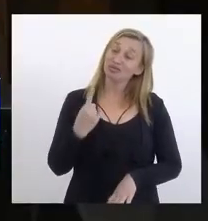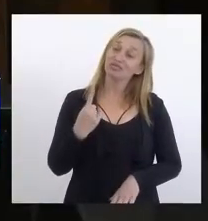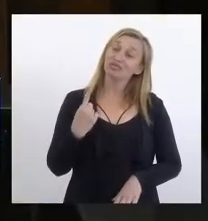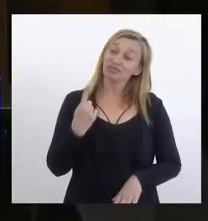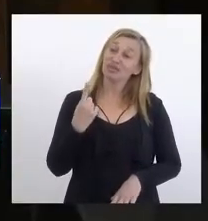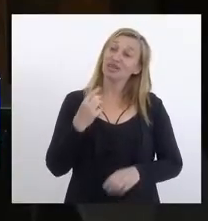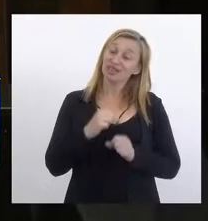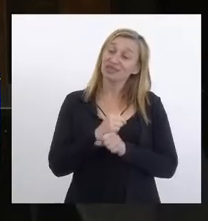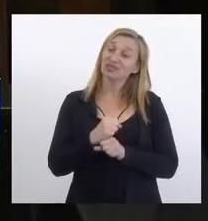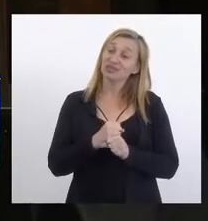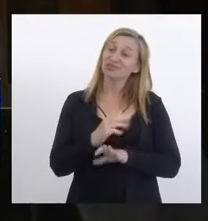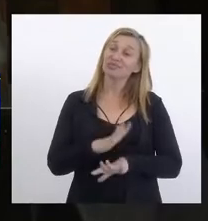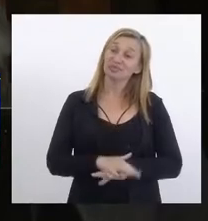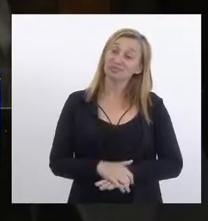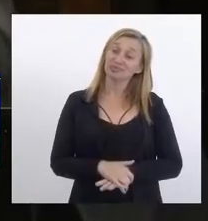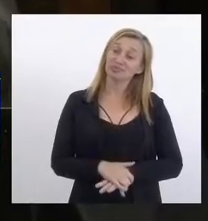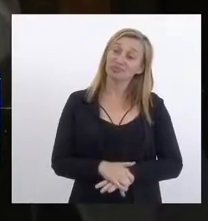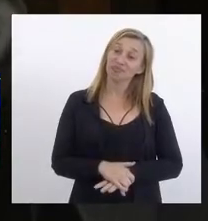Lucinha.